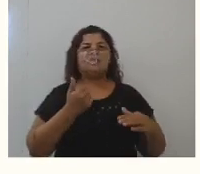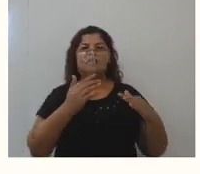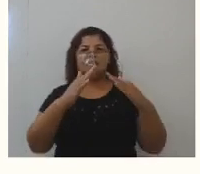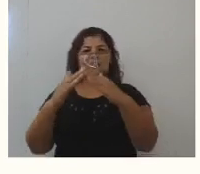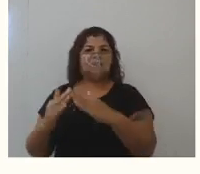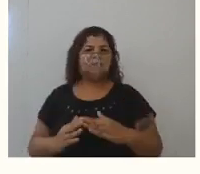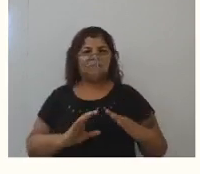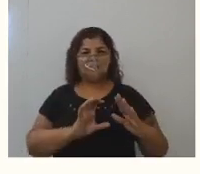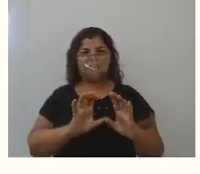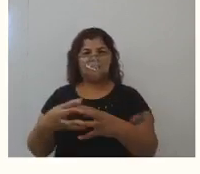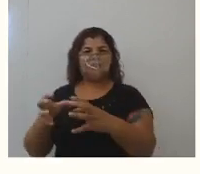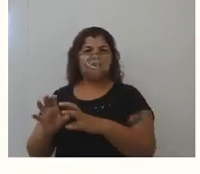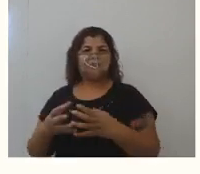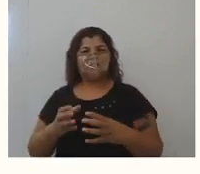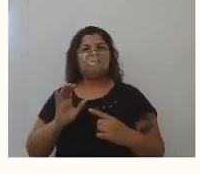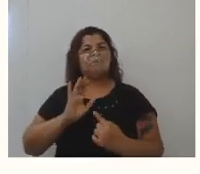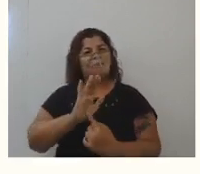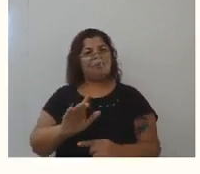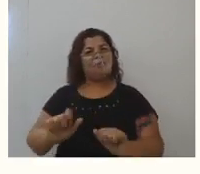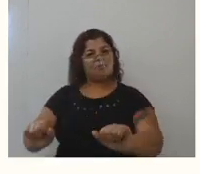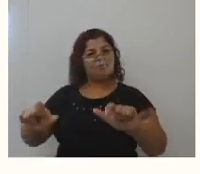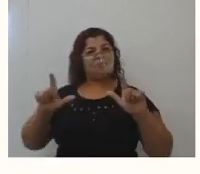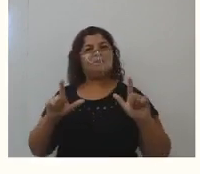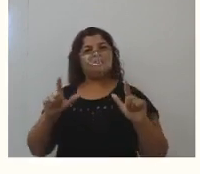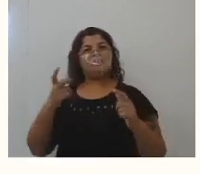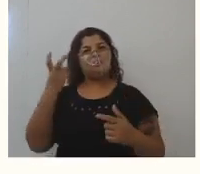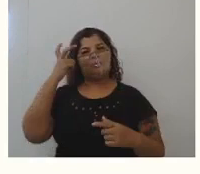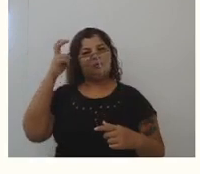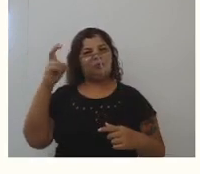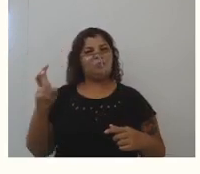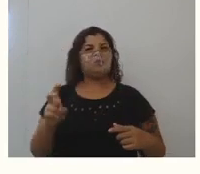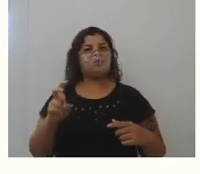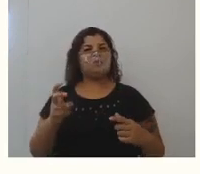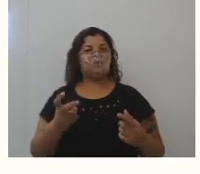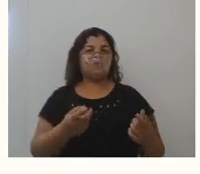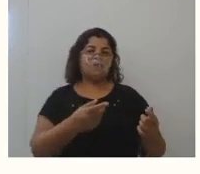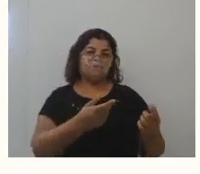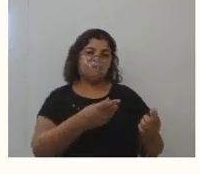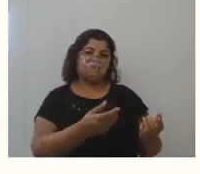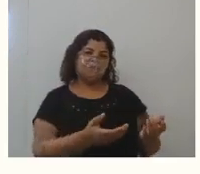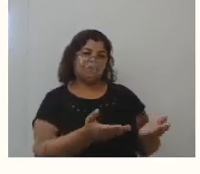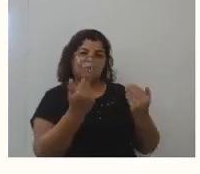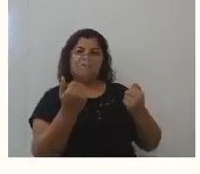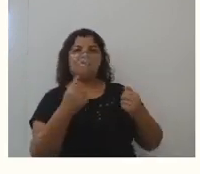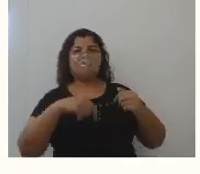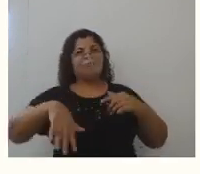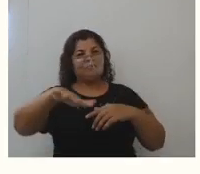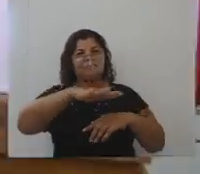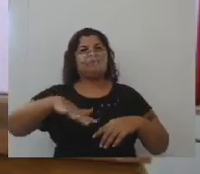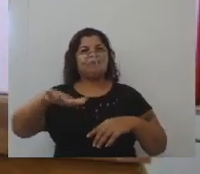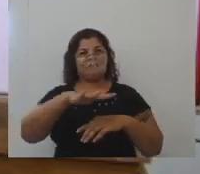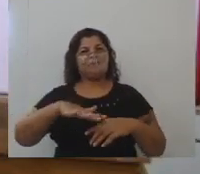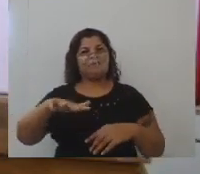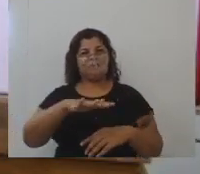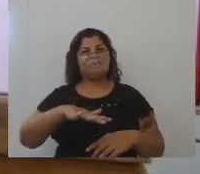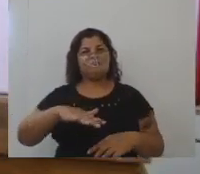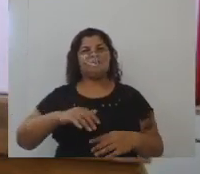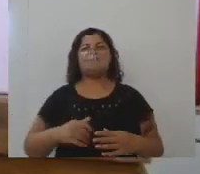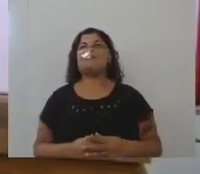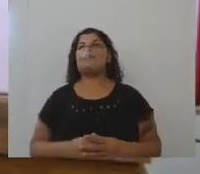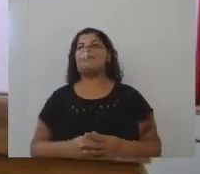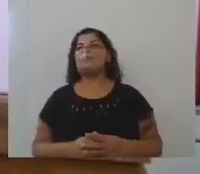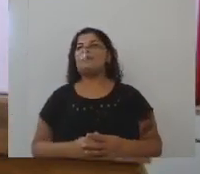o centro, saindo das periferias e trazendo a cultura do centro, do Passinho para o centro, certo?